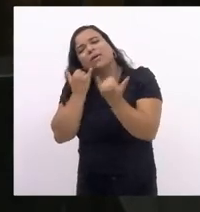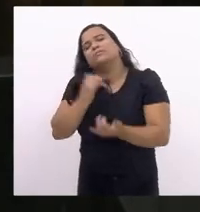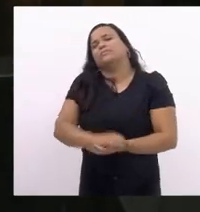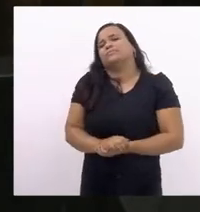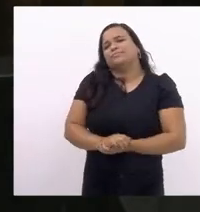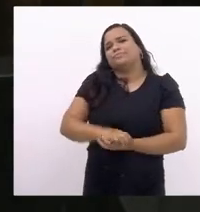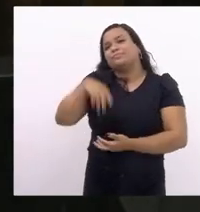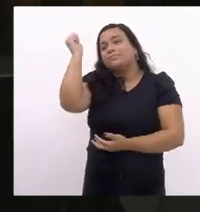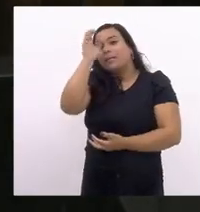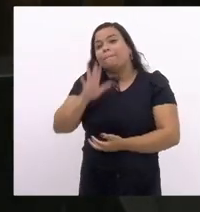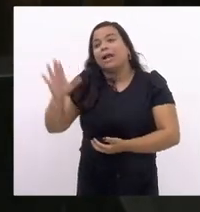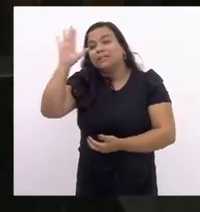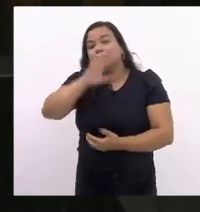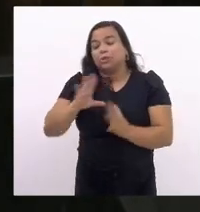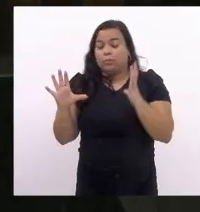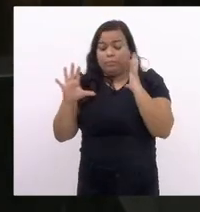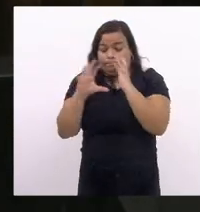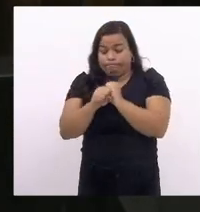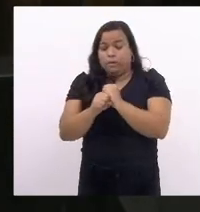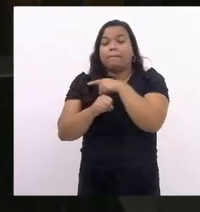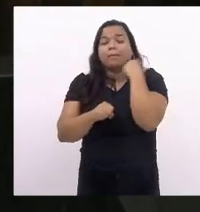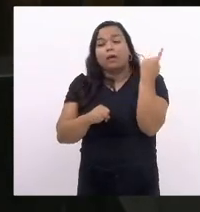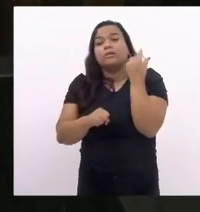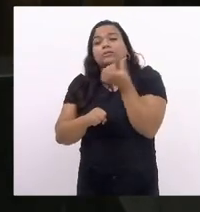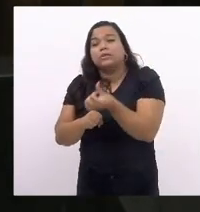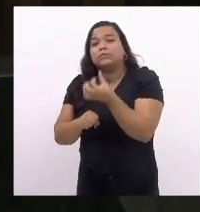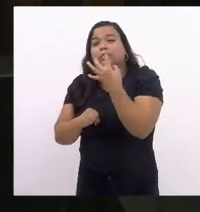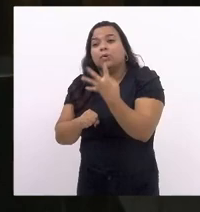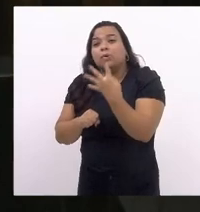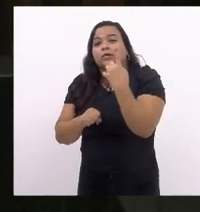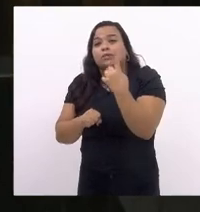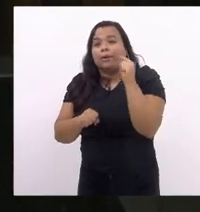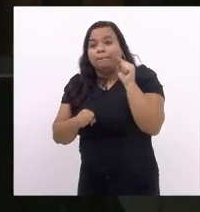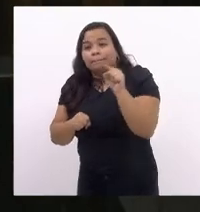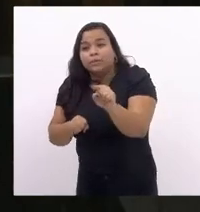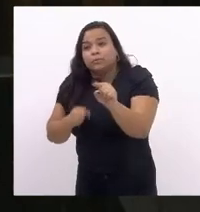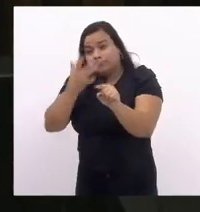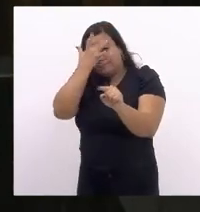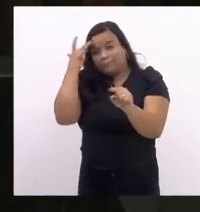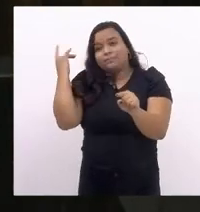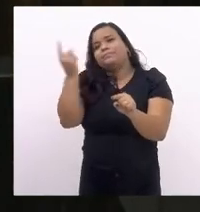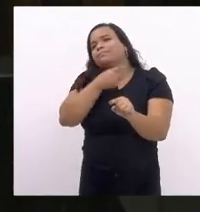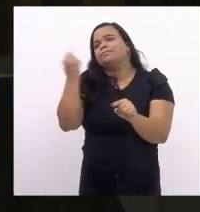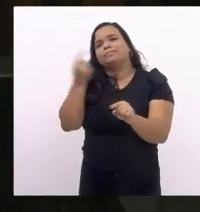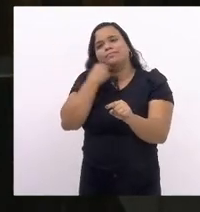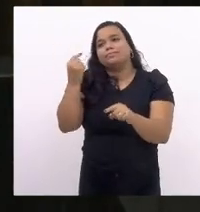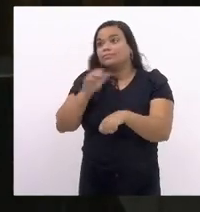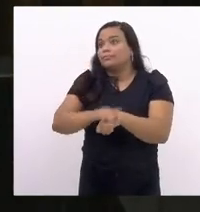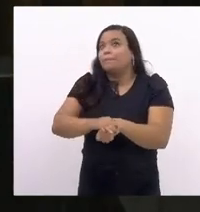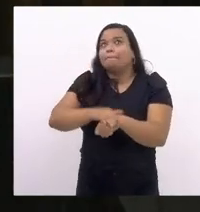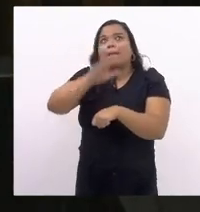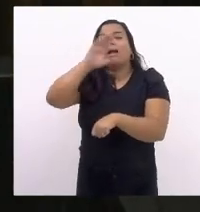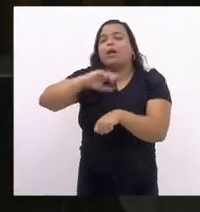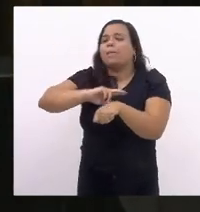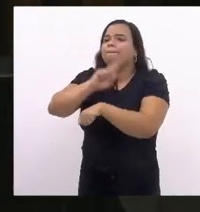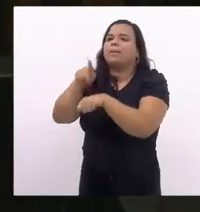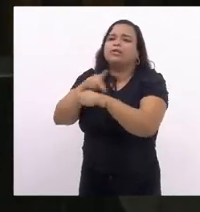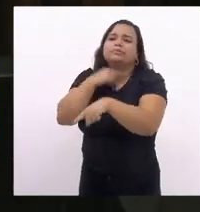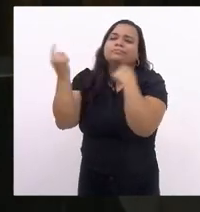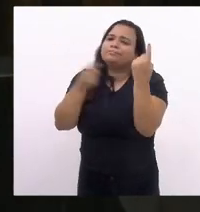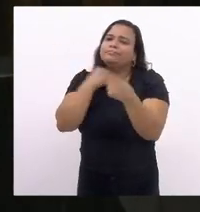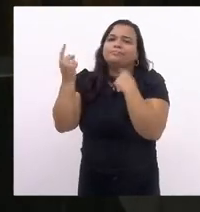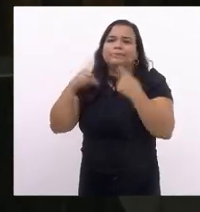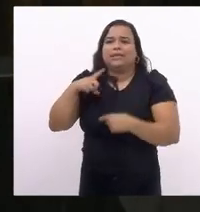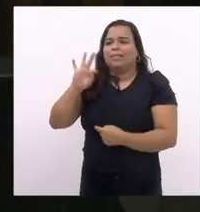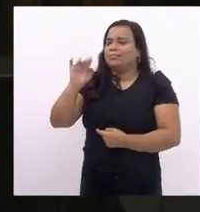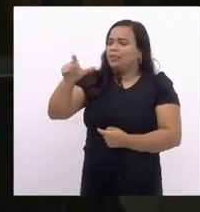morreu com 641 mil pessoas. É o país no mundo com a maior taxa de mortalidade. O que é a taxa de